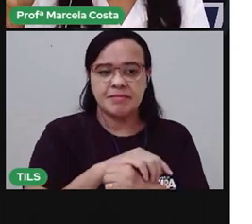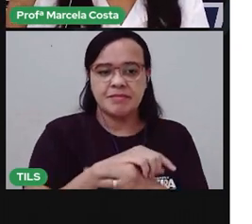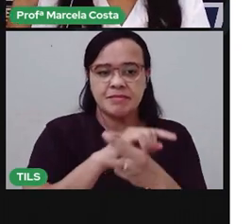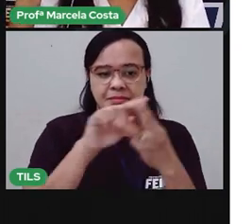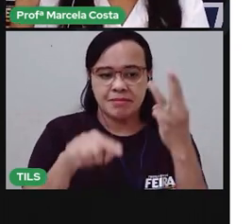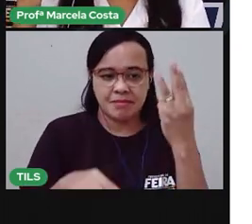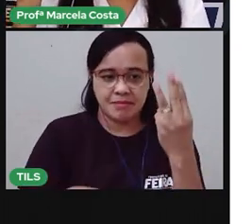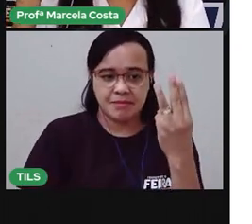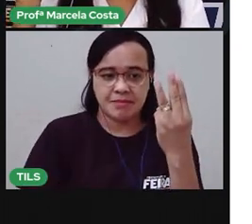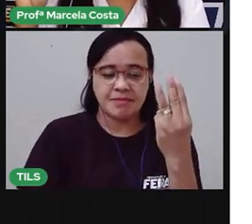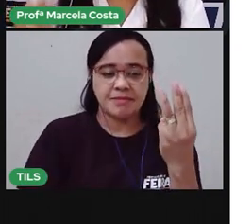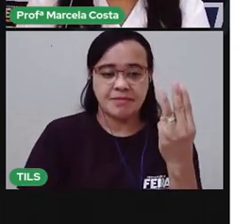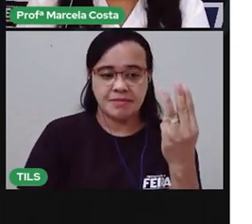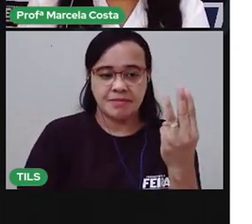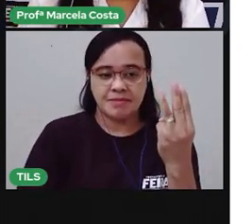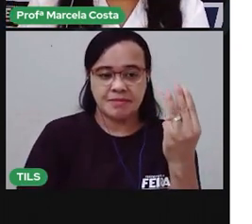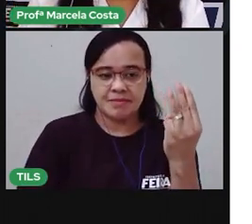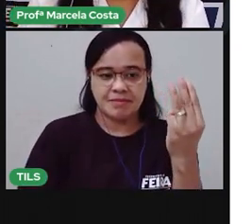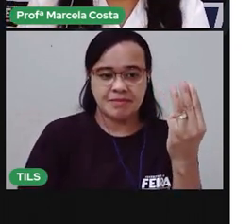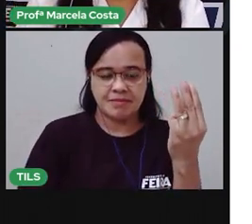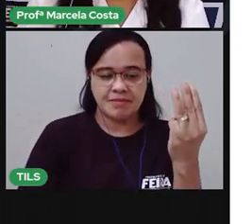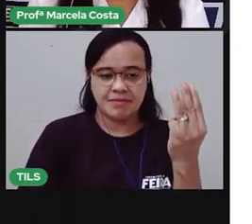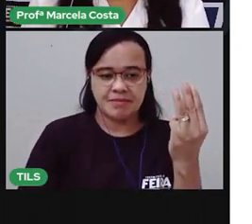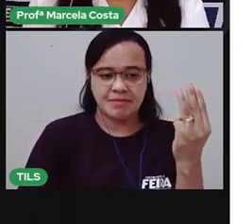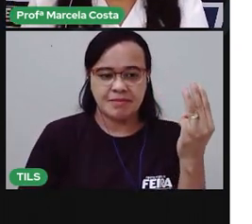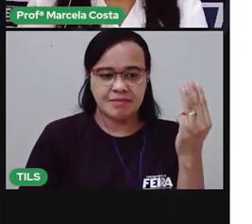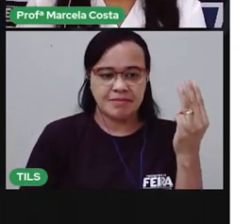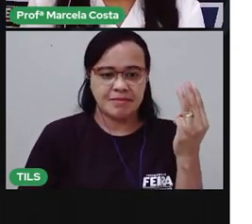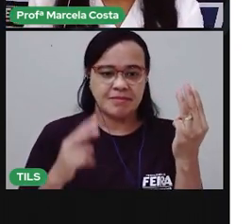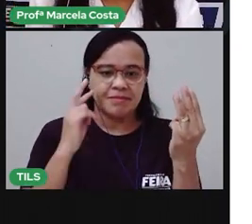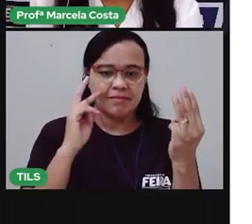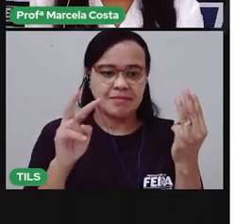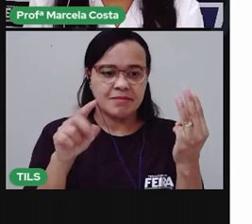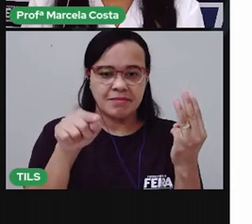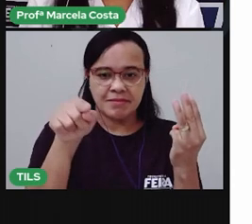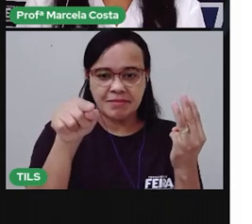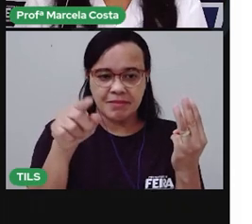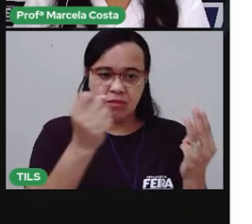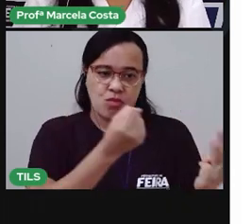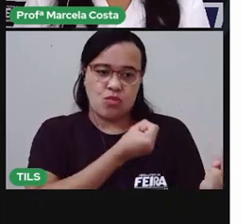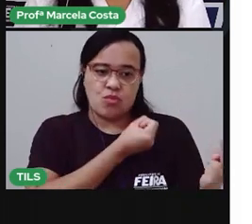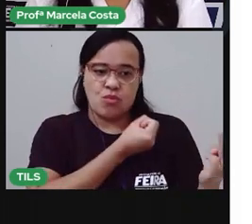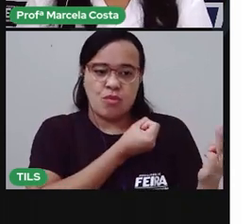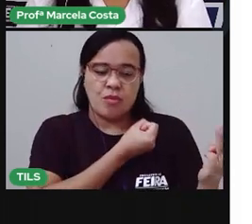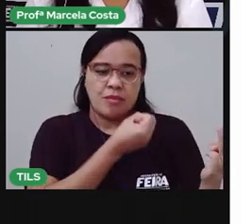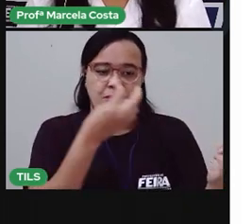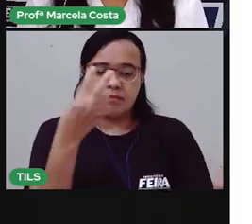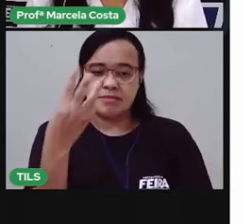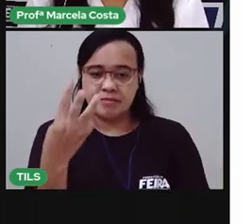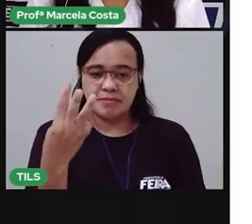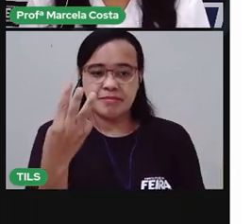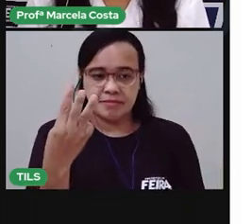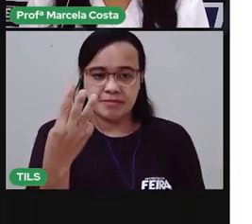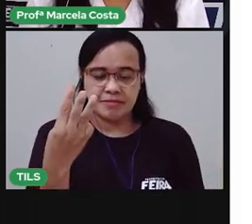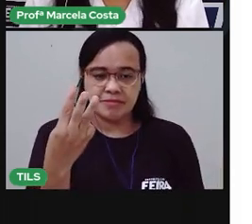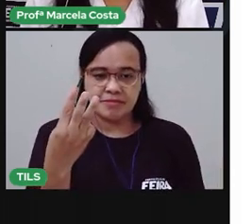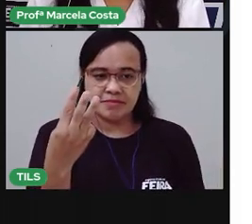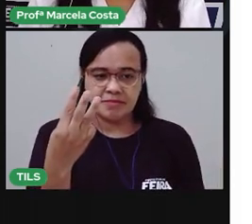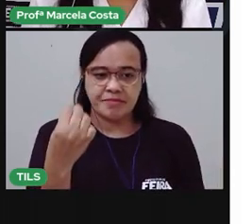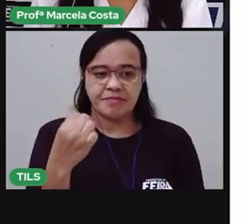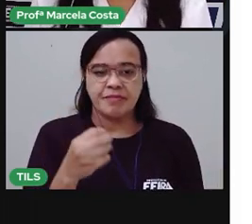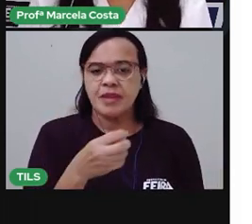três meses não é isso Olha o número 3 aí vamos contar quantas